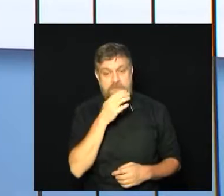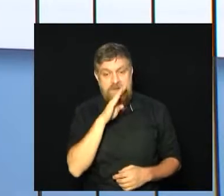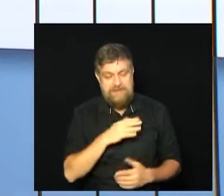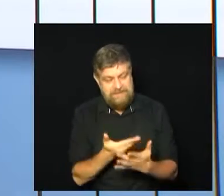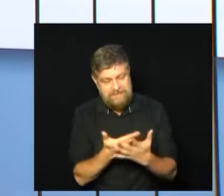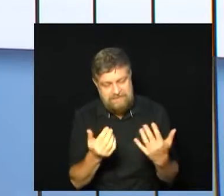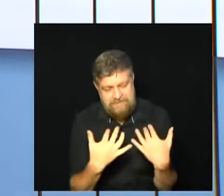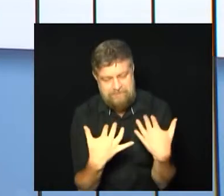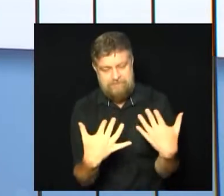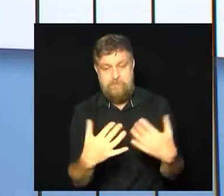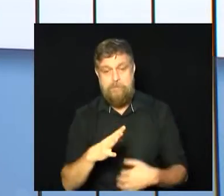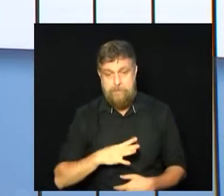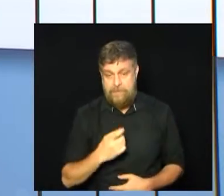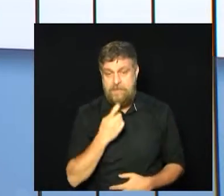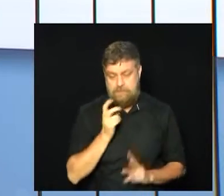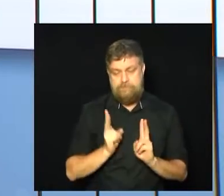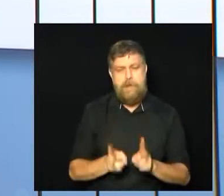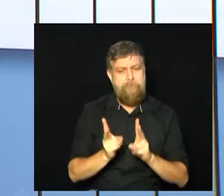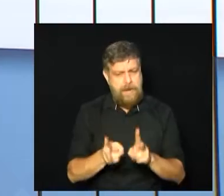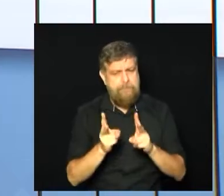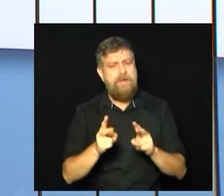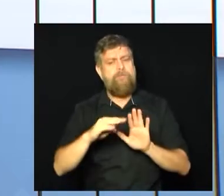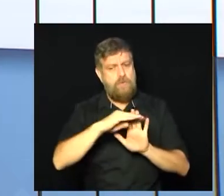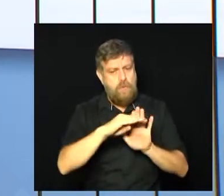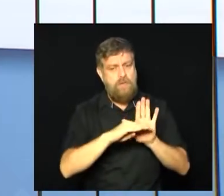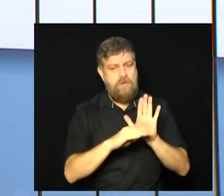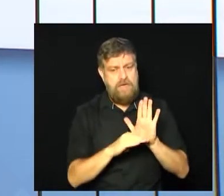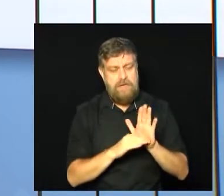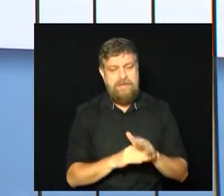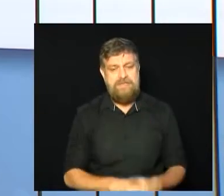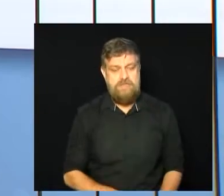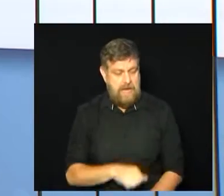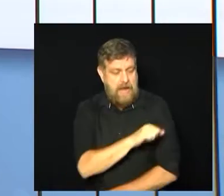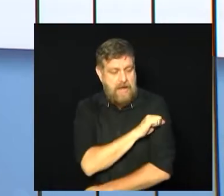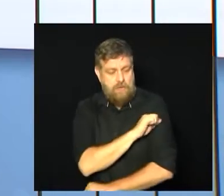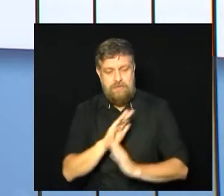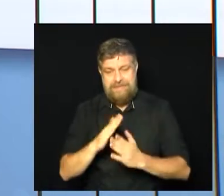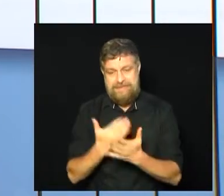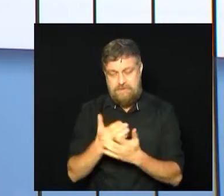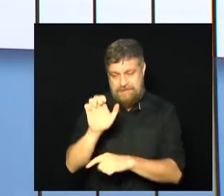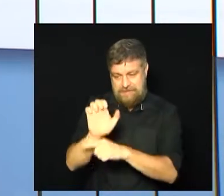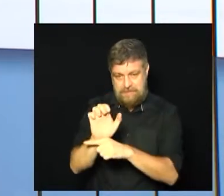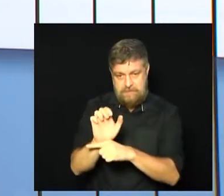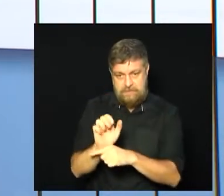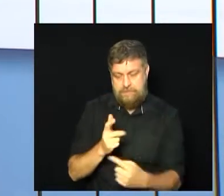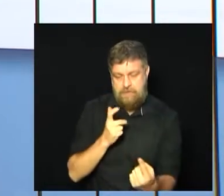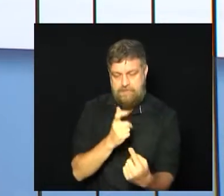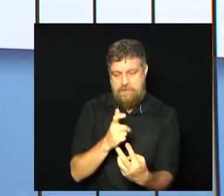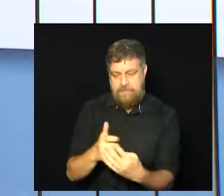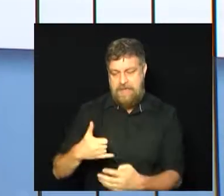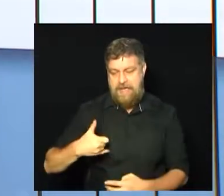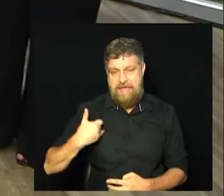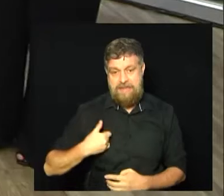de casa. E Campinas continua naquele programa de vacinar os estudantes das escolas estaduais, o público entre 12